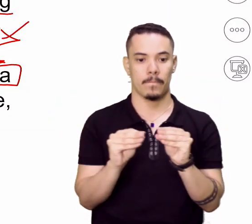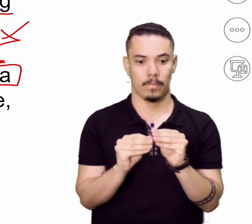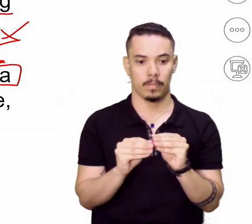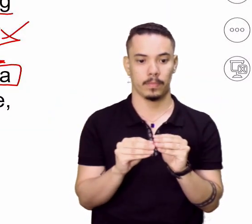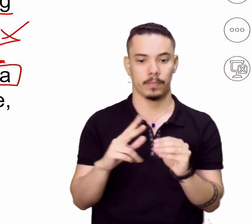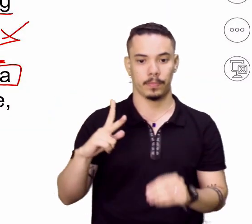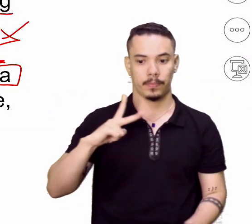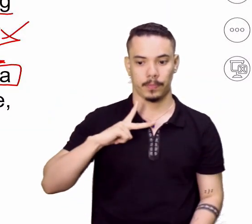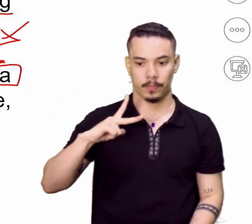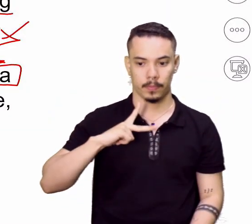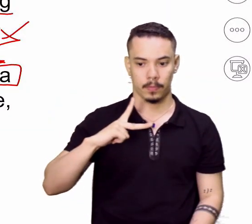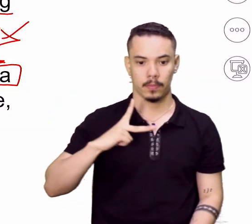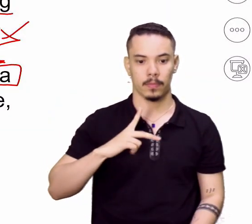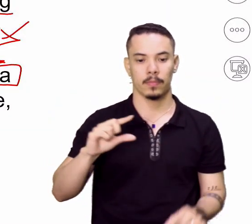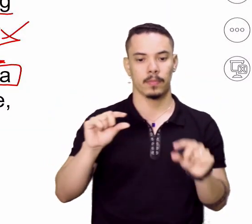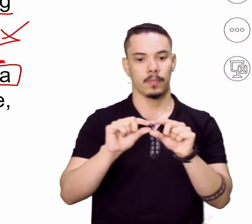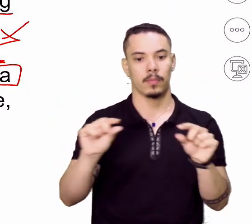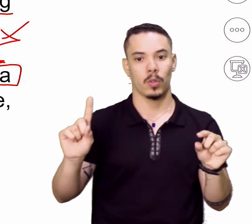uma oração